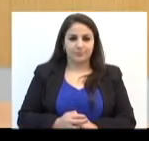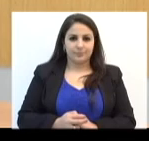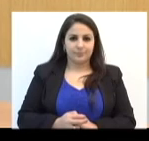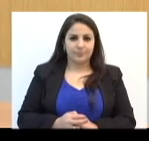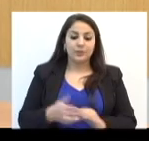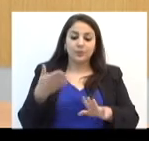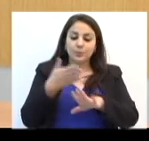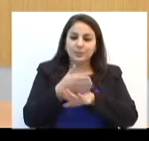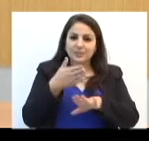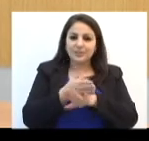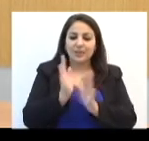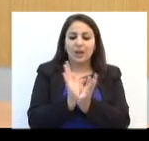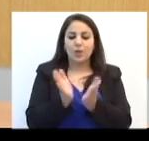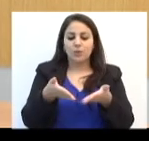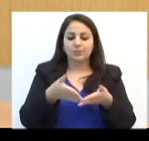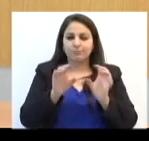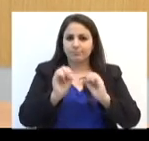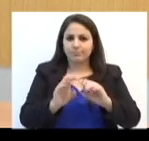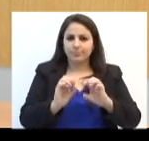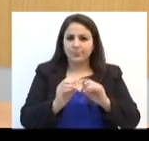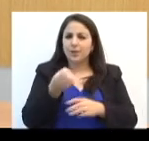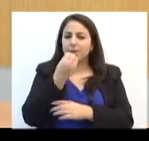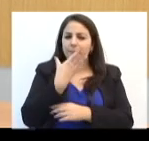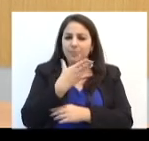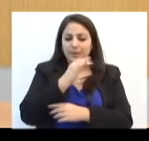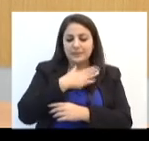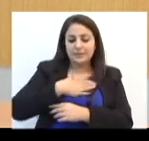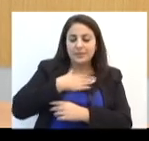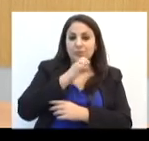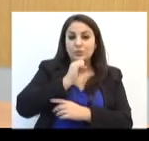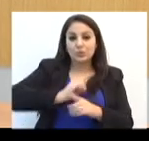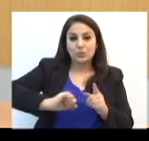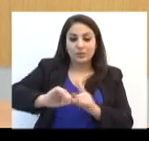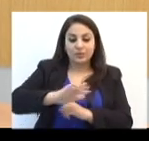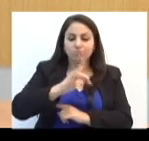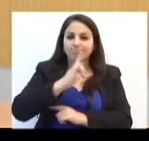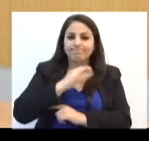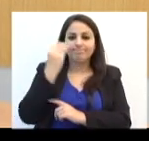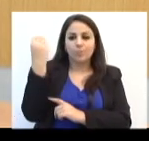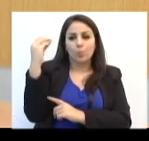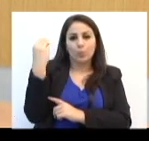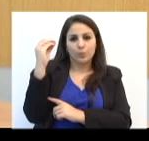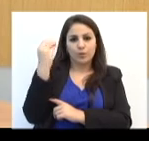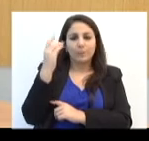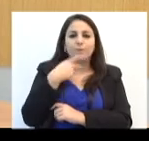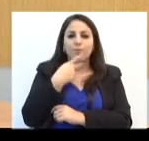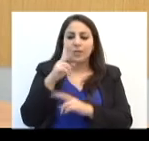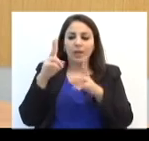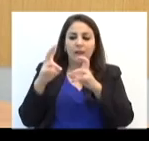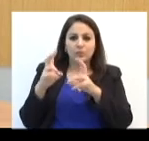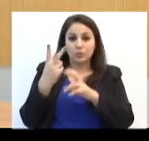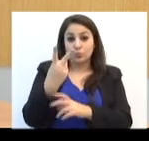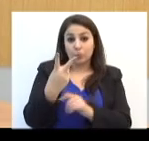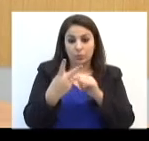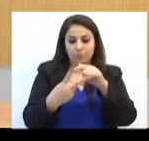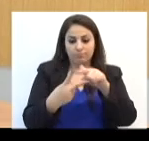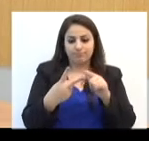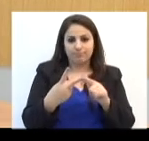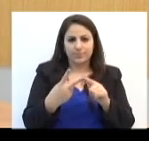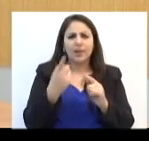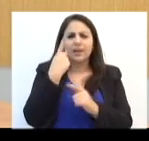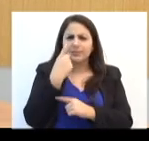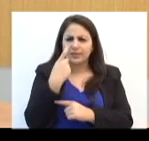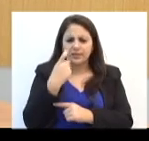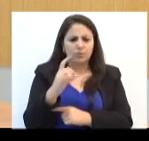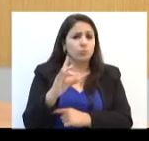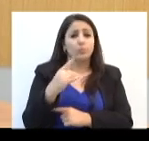Os integrantes da Comissão de Educação e Bem-Estar Social estiveram em Porto Alegre para tratar de dois temas que interessam